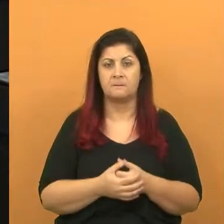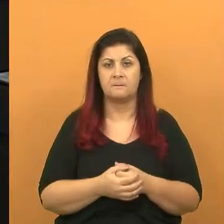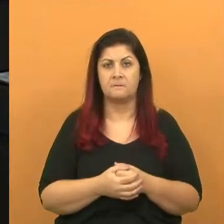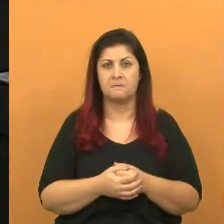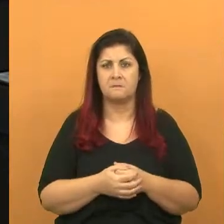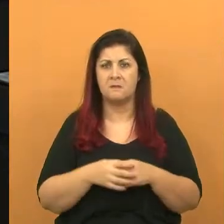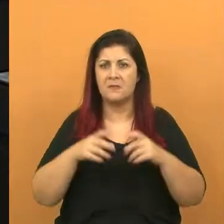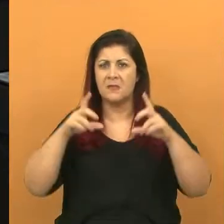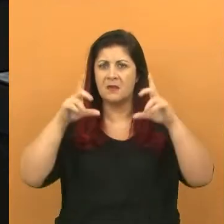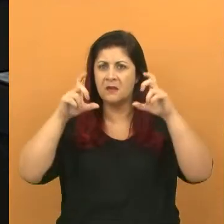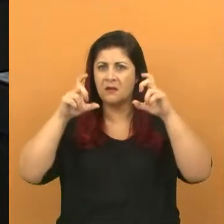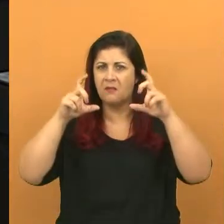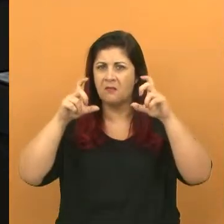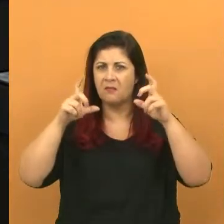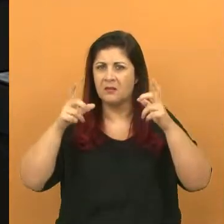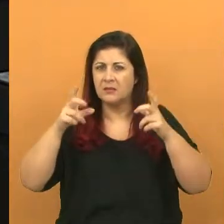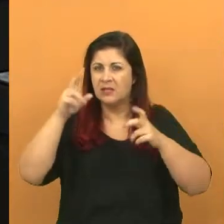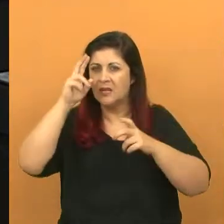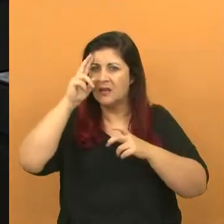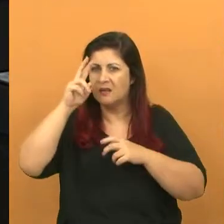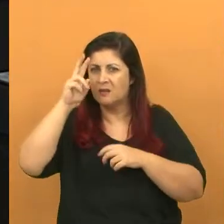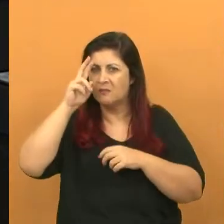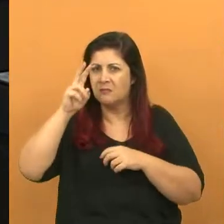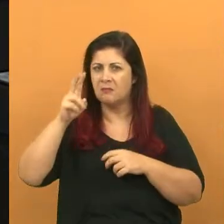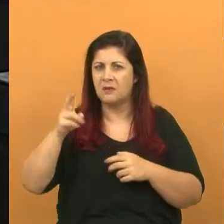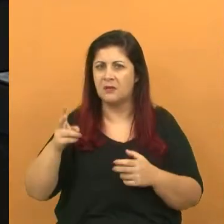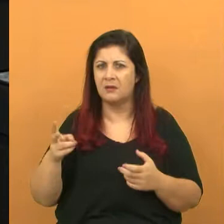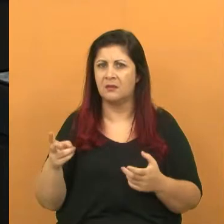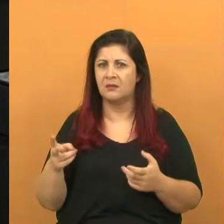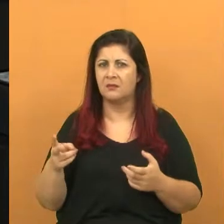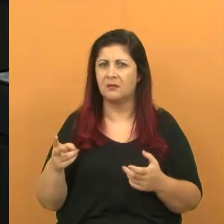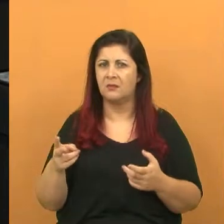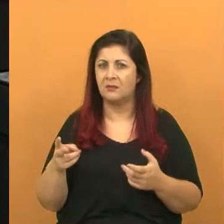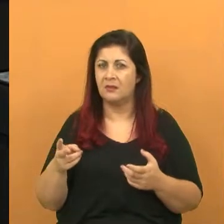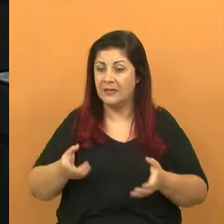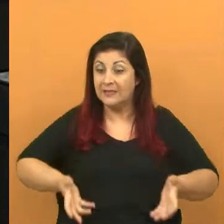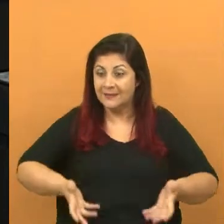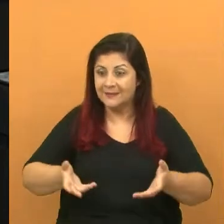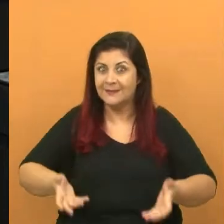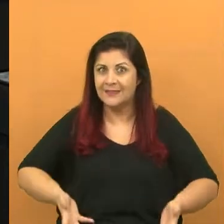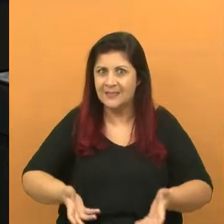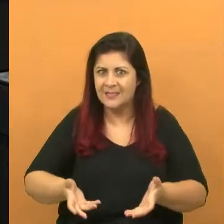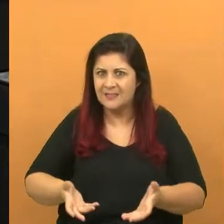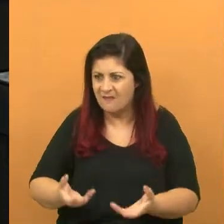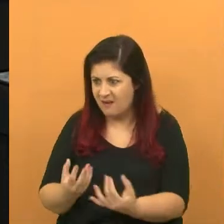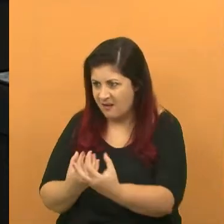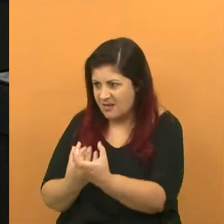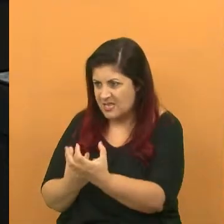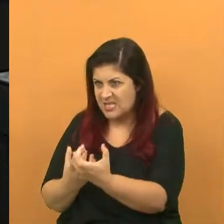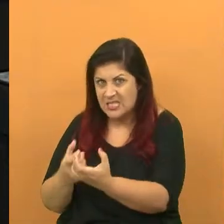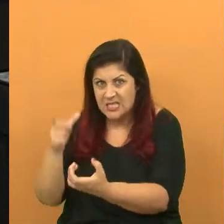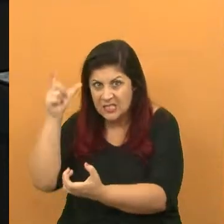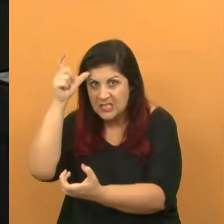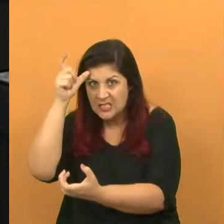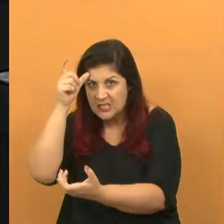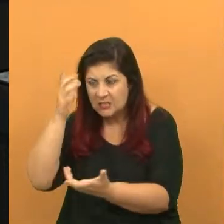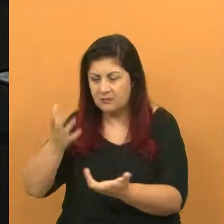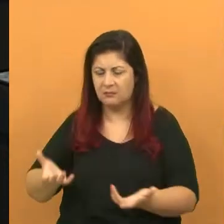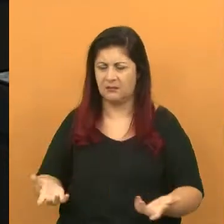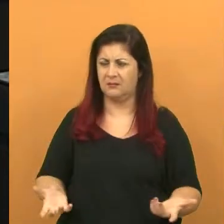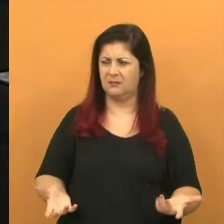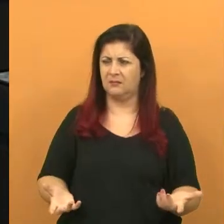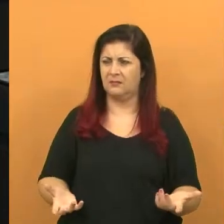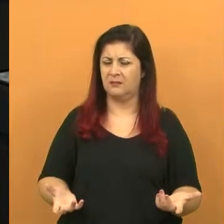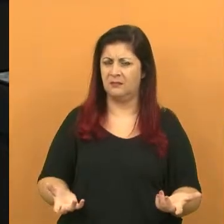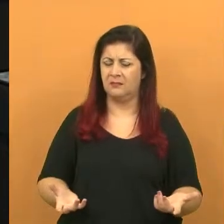Com a foto, vamos dizer assim, né, lembrando e fazendo apologia ao inferno, por incrível que